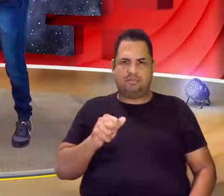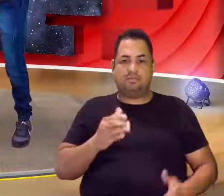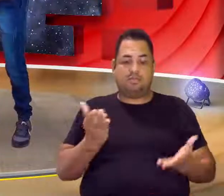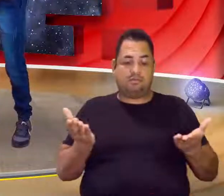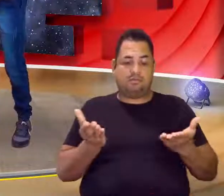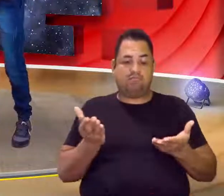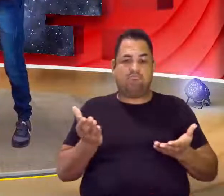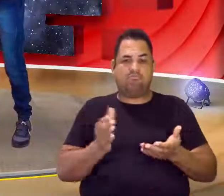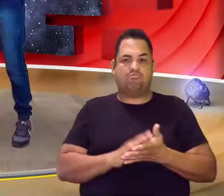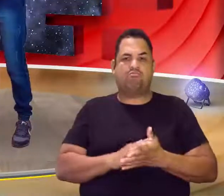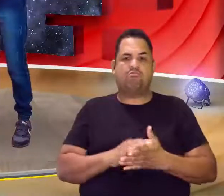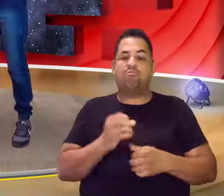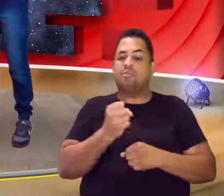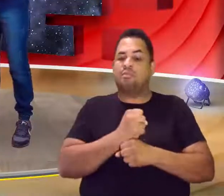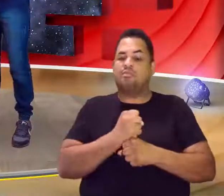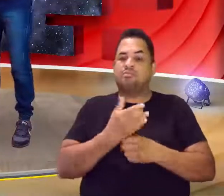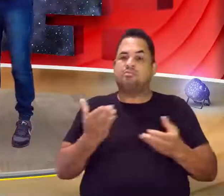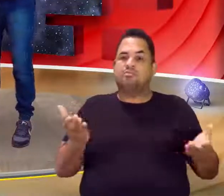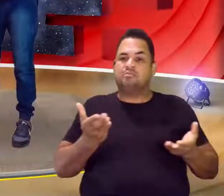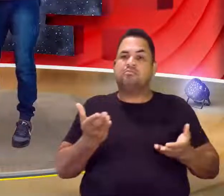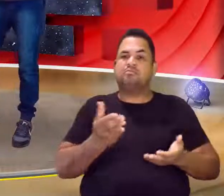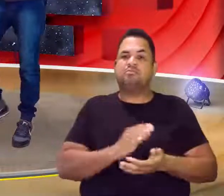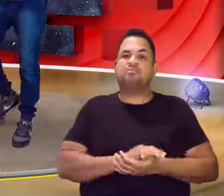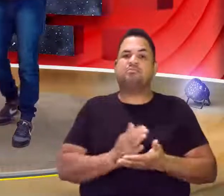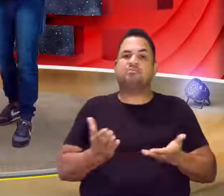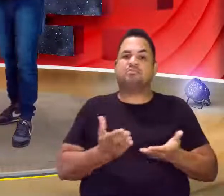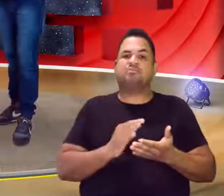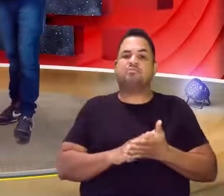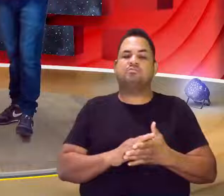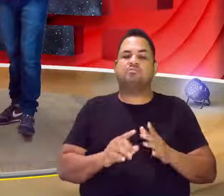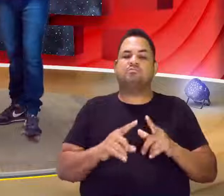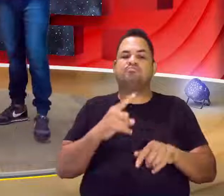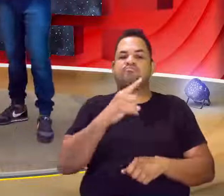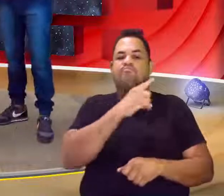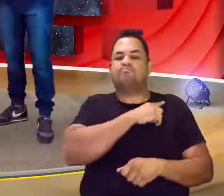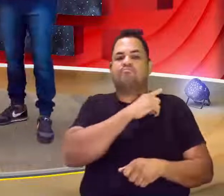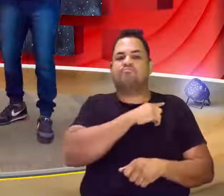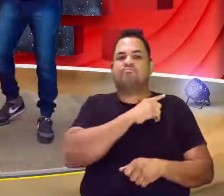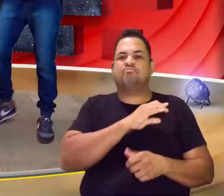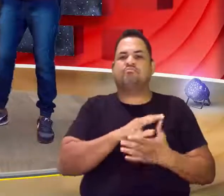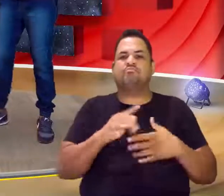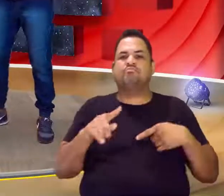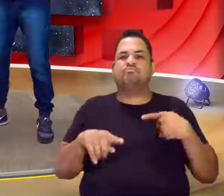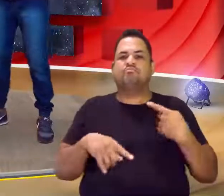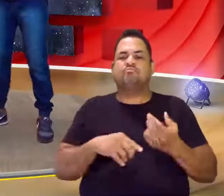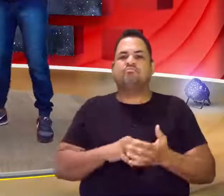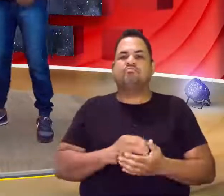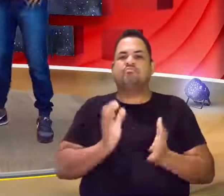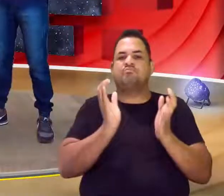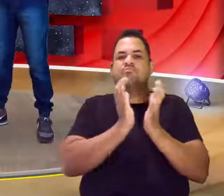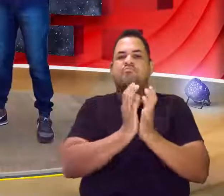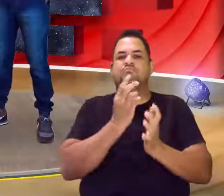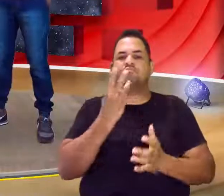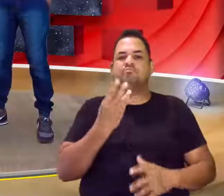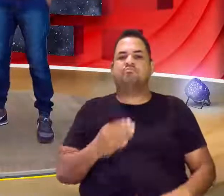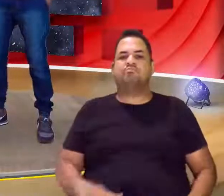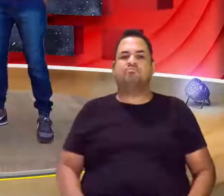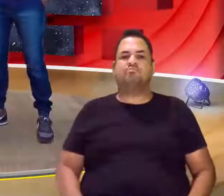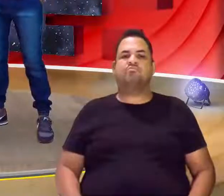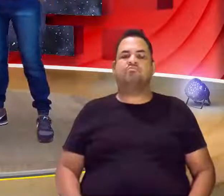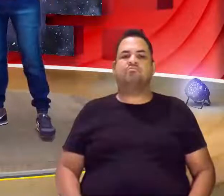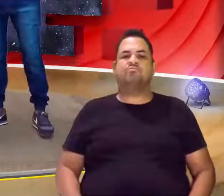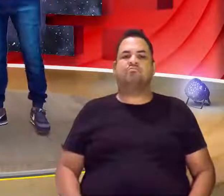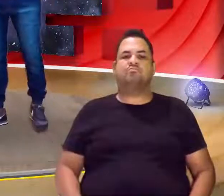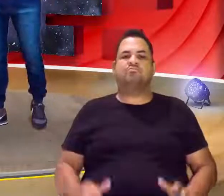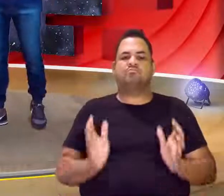ano. Progressão a gente vai ver agora no primeiro ano já também. Tá. Unidade 3 vem bombando por aí. Chamando, a